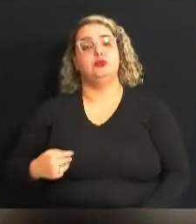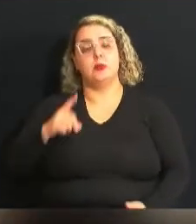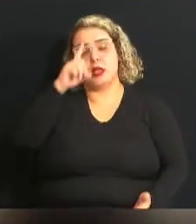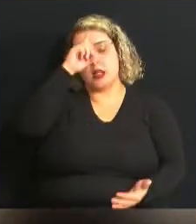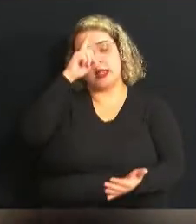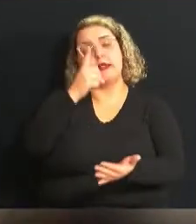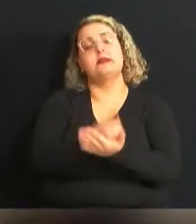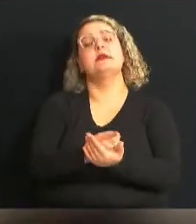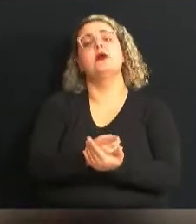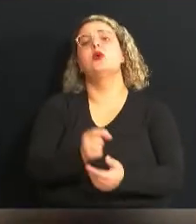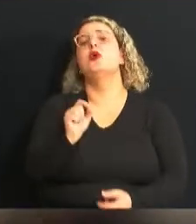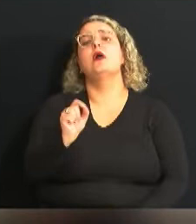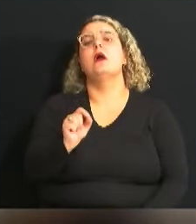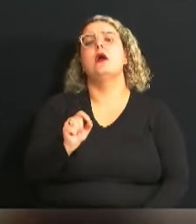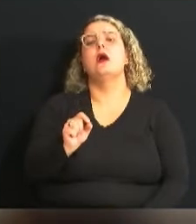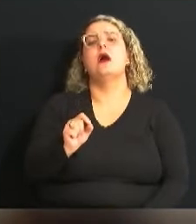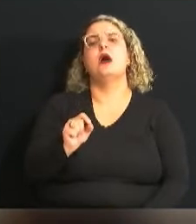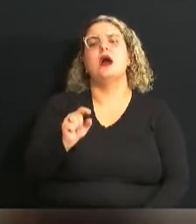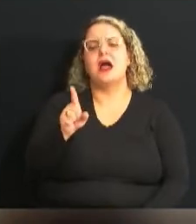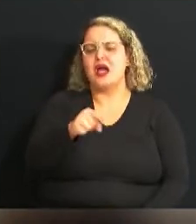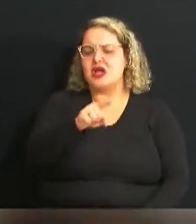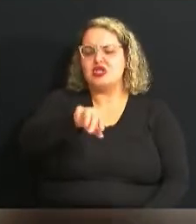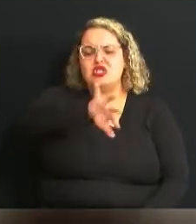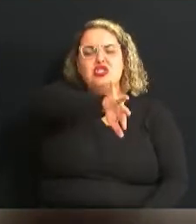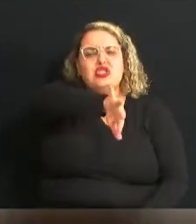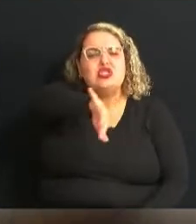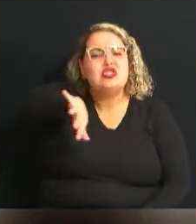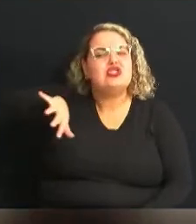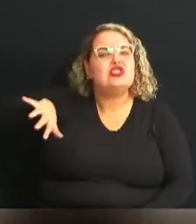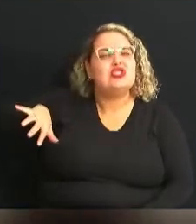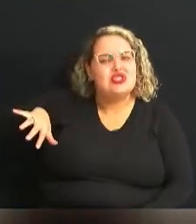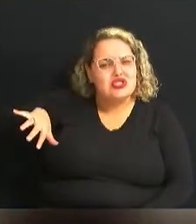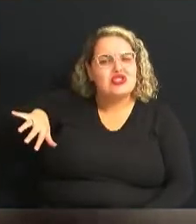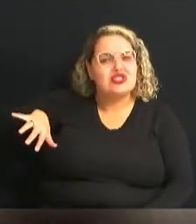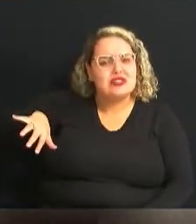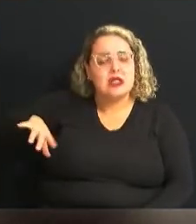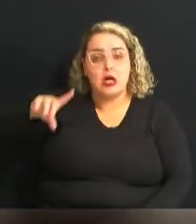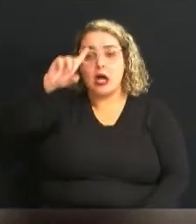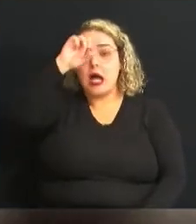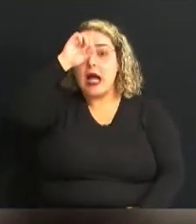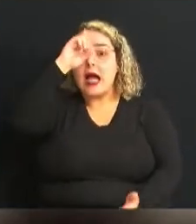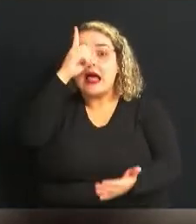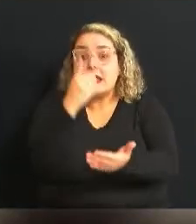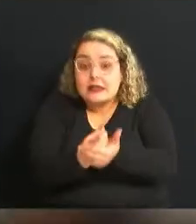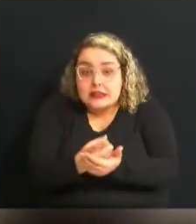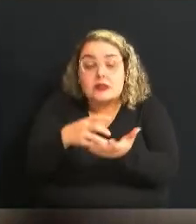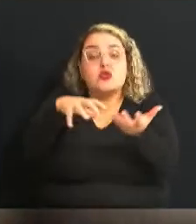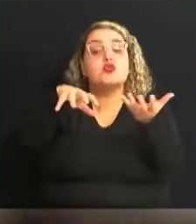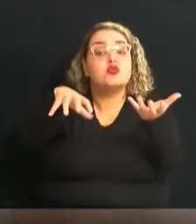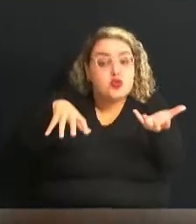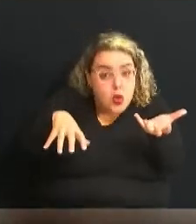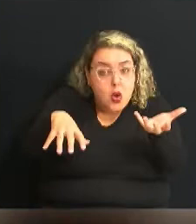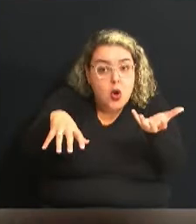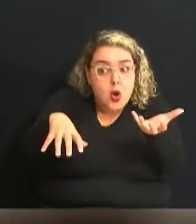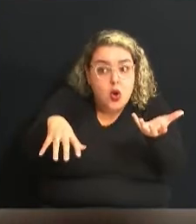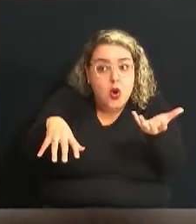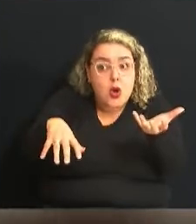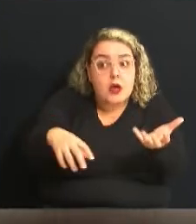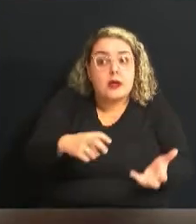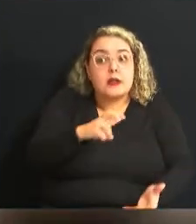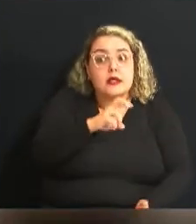que revoga, tira completamente a decisão que foi tomada por um Congresso. 513 deputados,